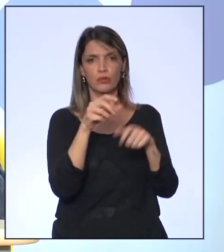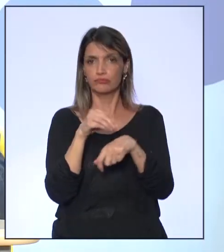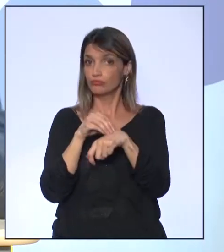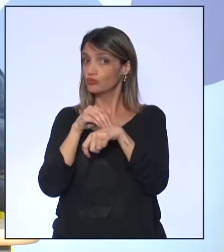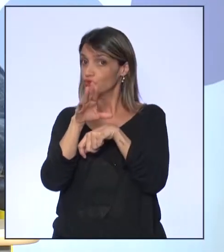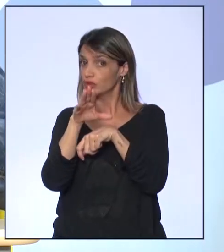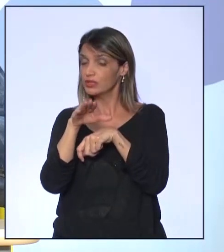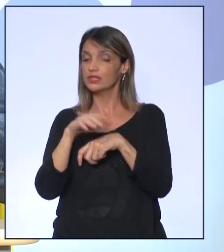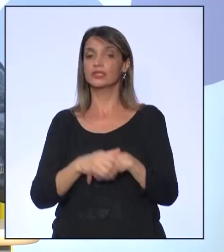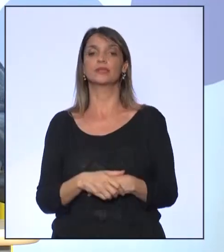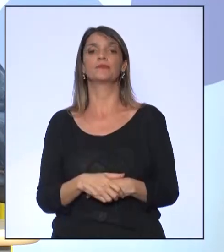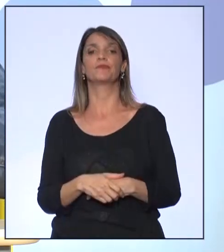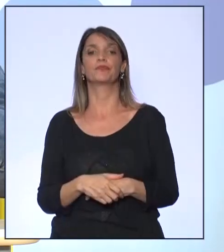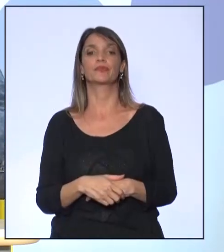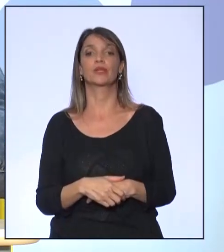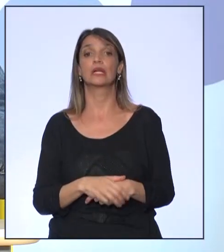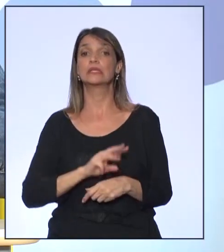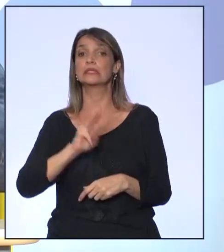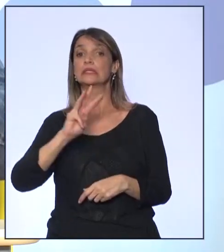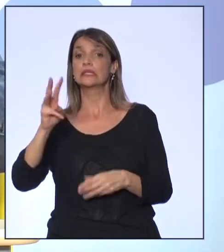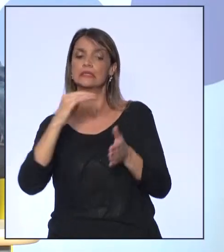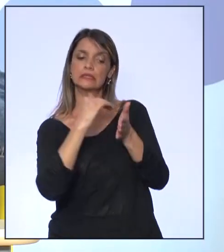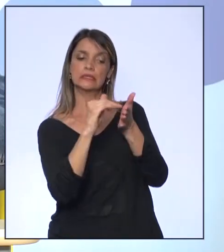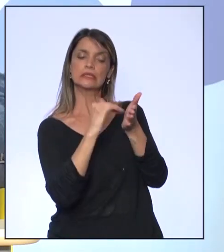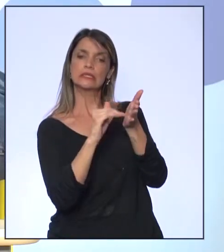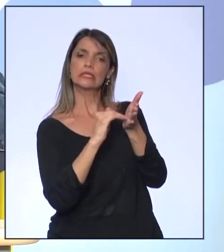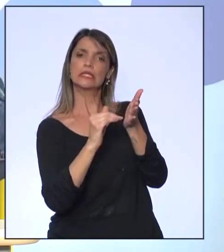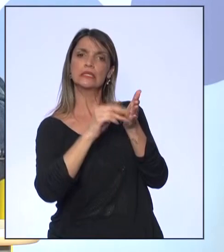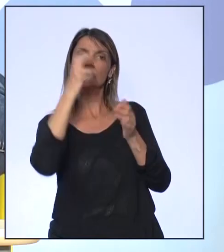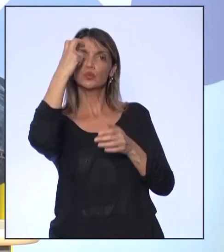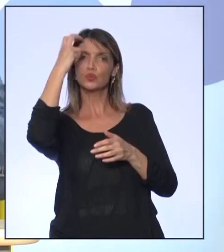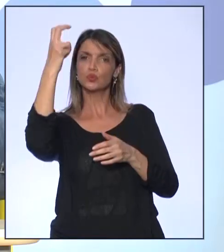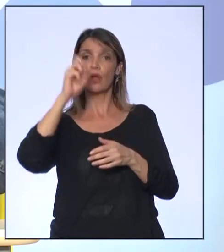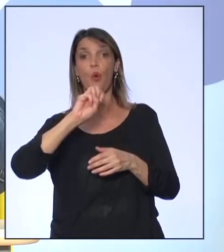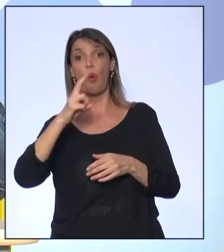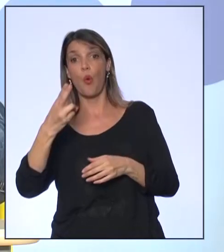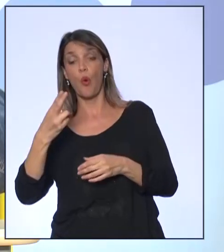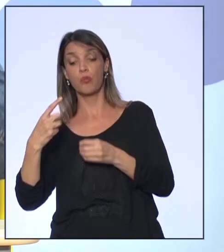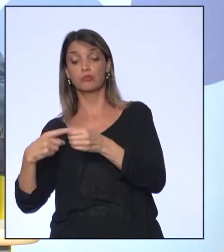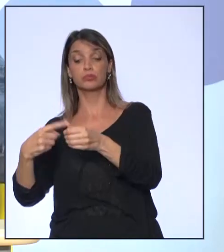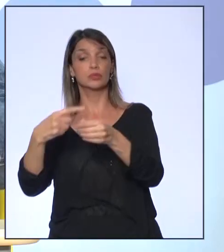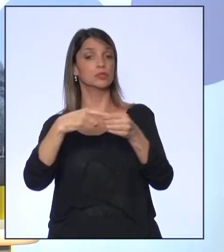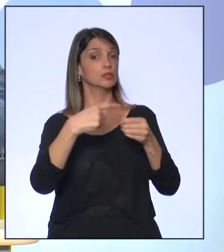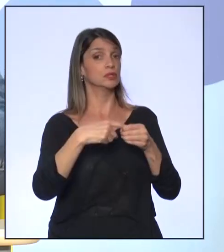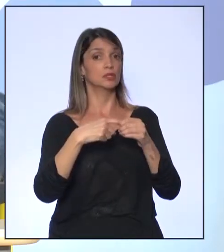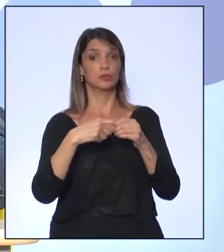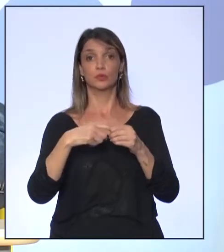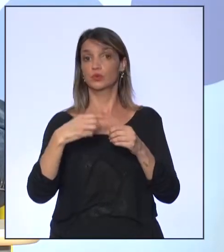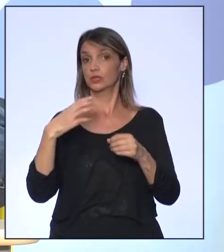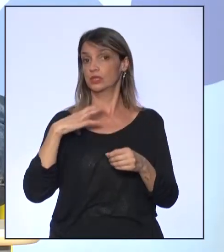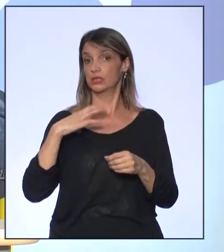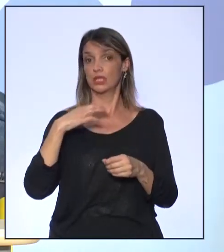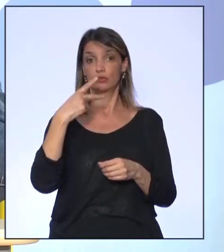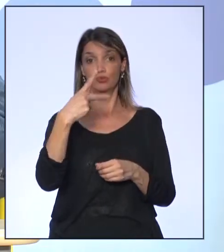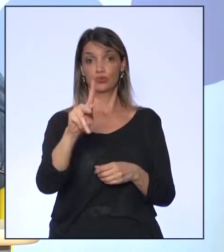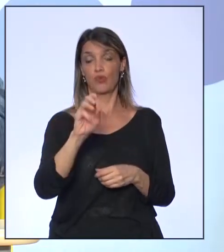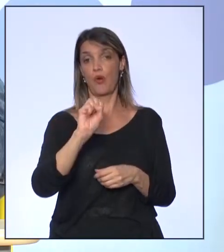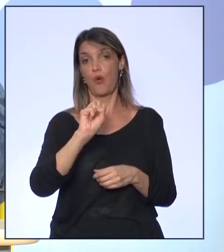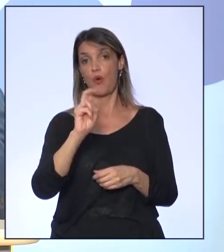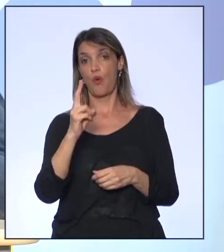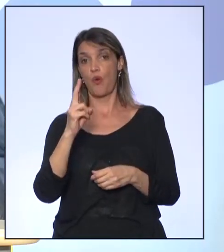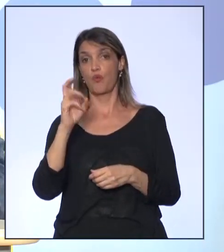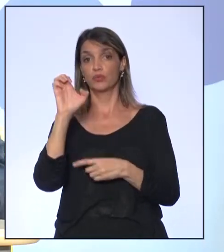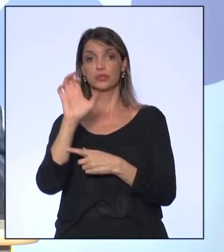sugestão. Entra no site da Secretaria de Cultura ou do município onde você mora ou do Estado, que você vai ver